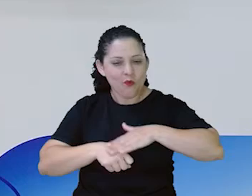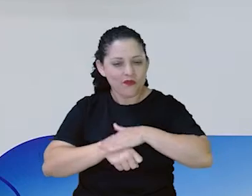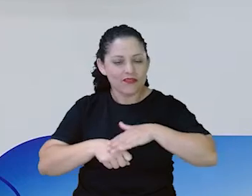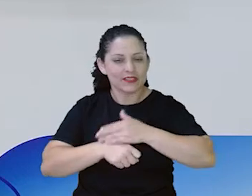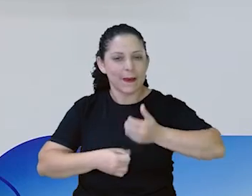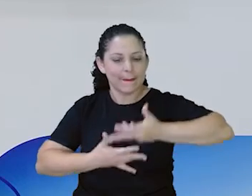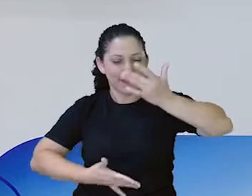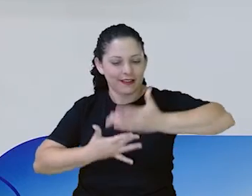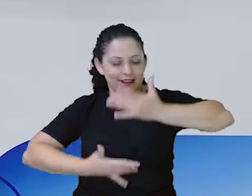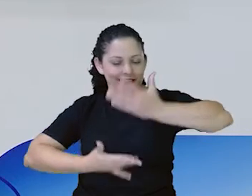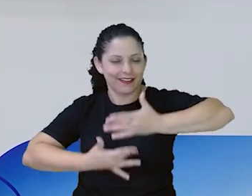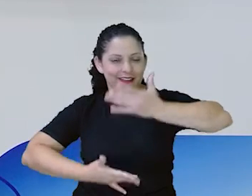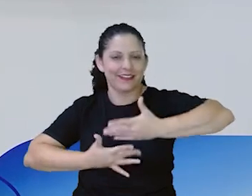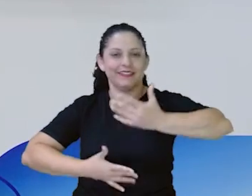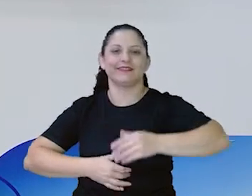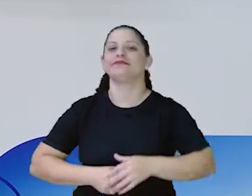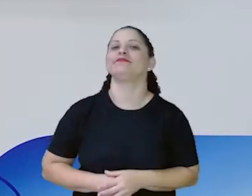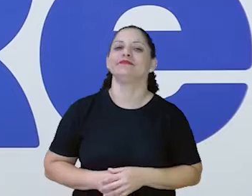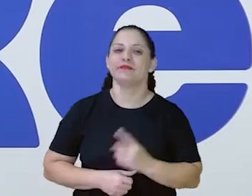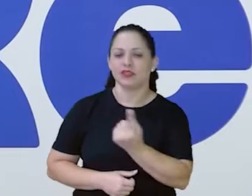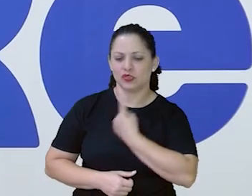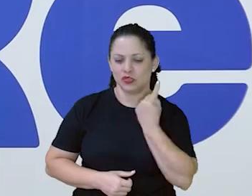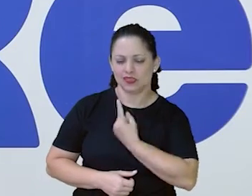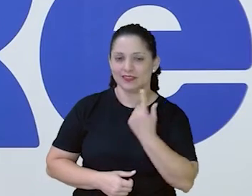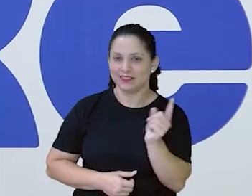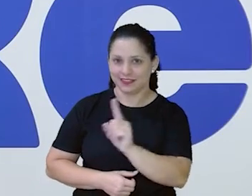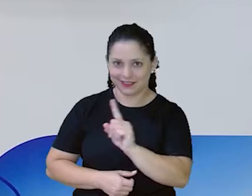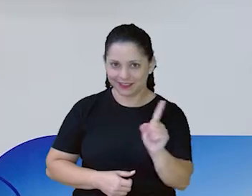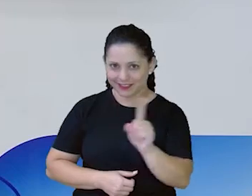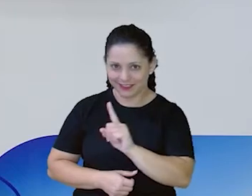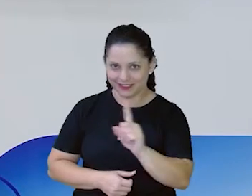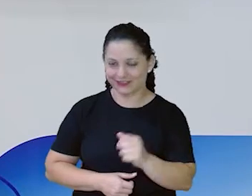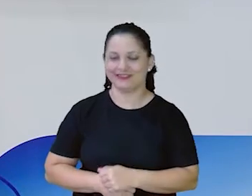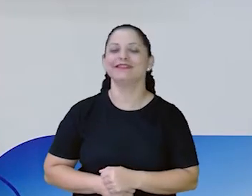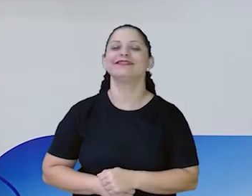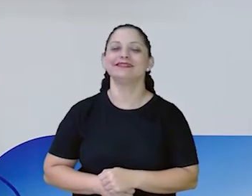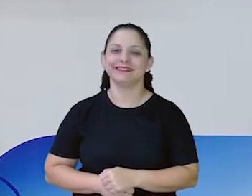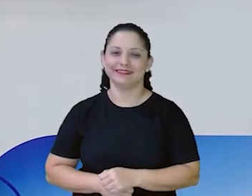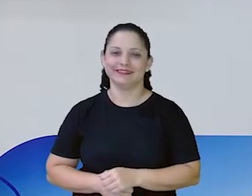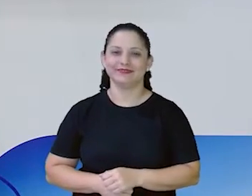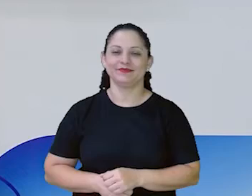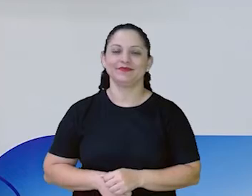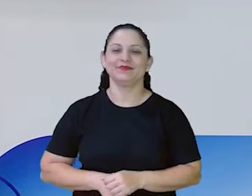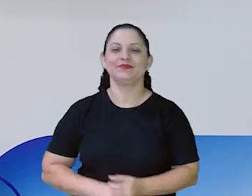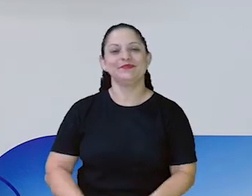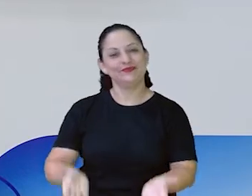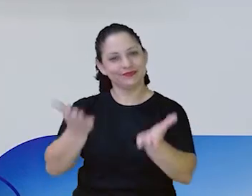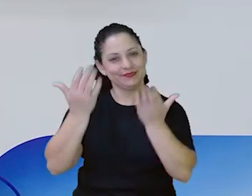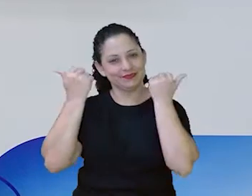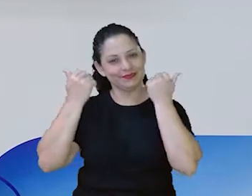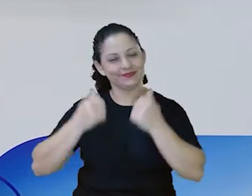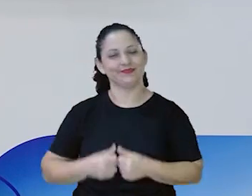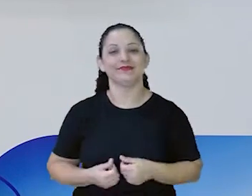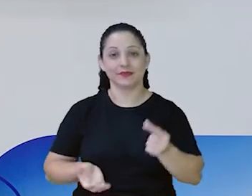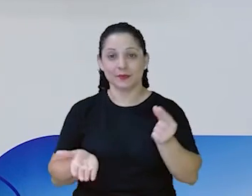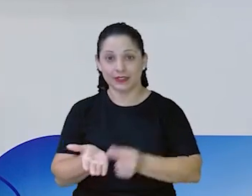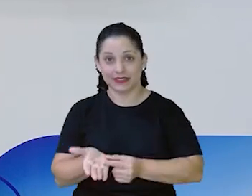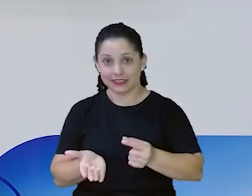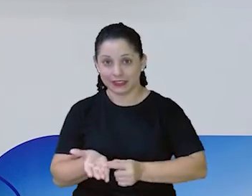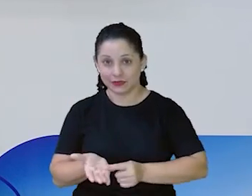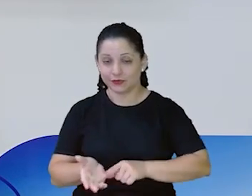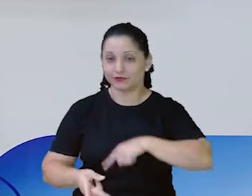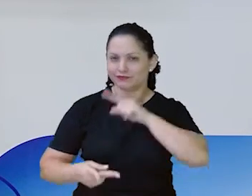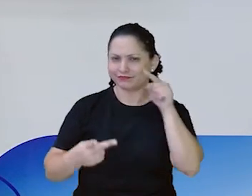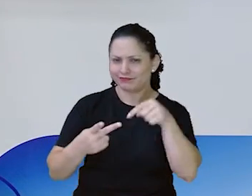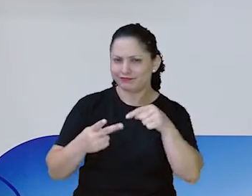ali acompanhando. Conversa comigo, não me deixa sozinha. E aí ela vai passando para mim. Só. Vamos nessa. Aplicativo.